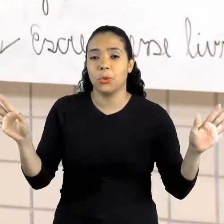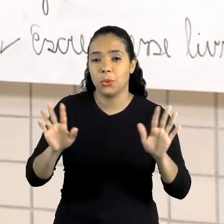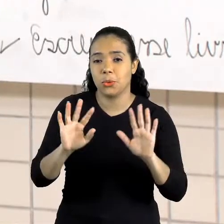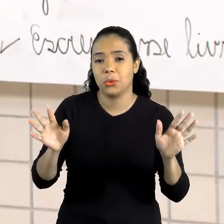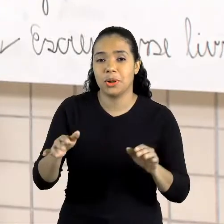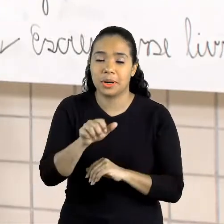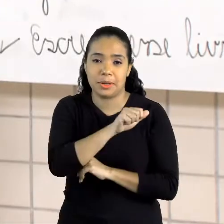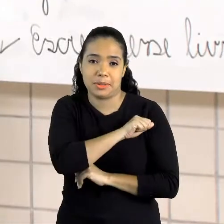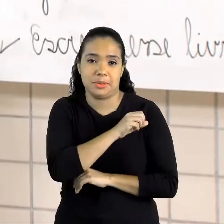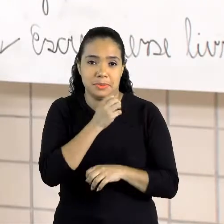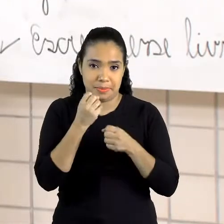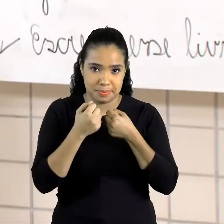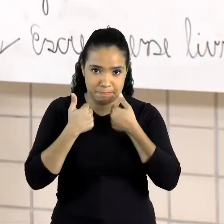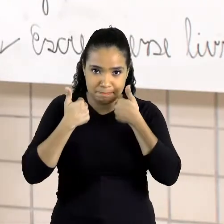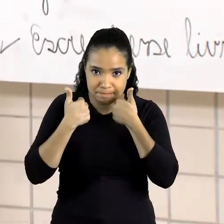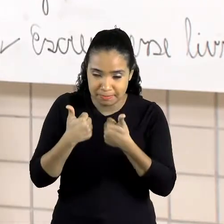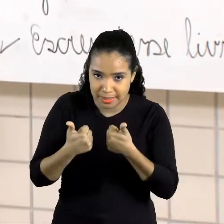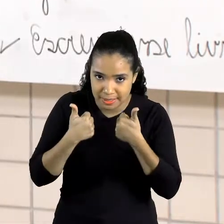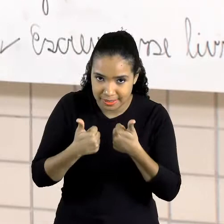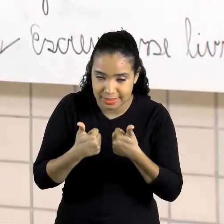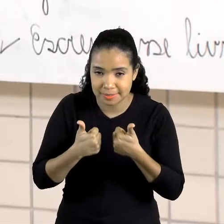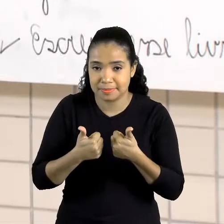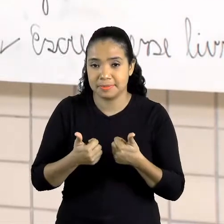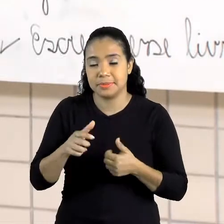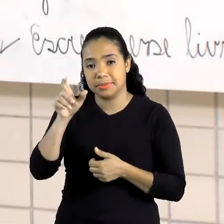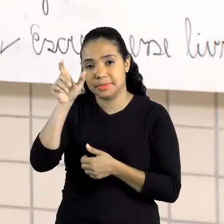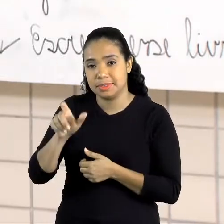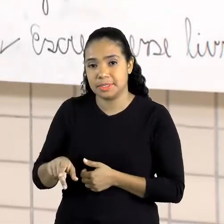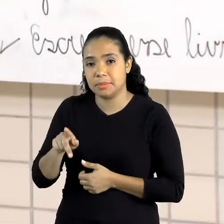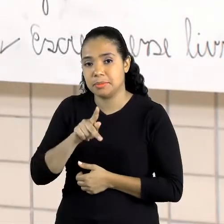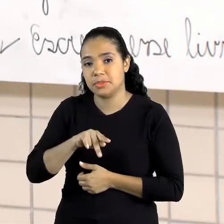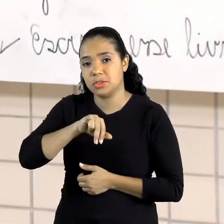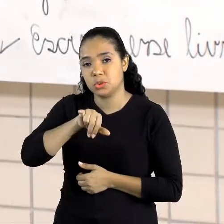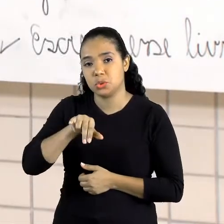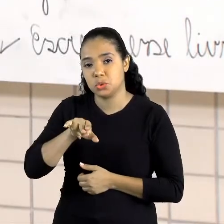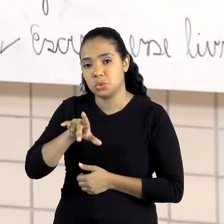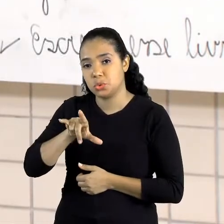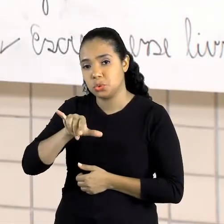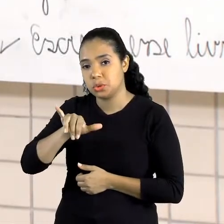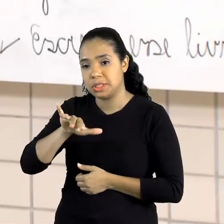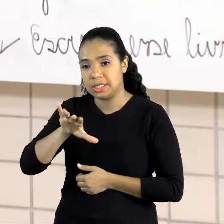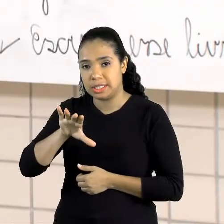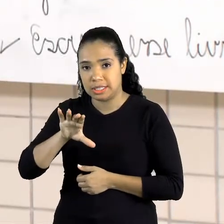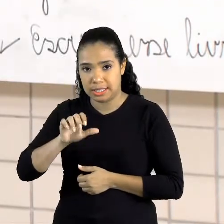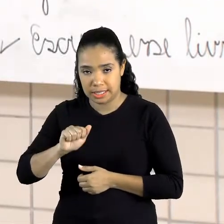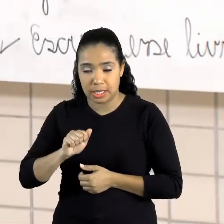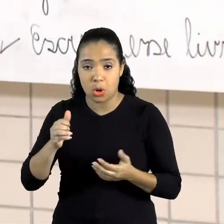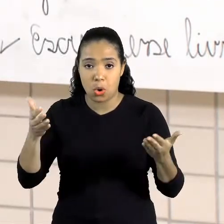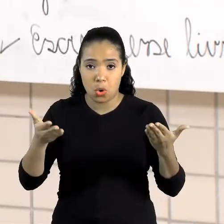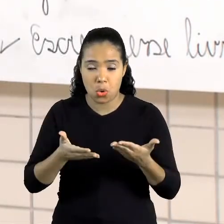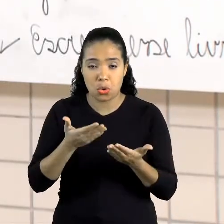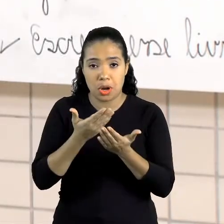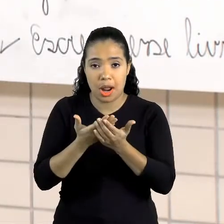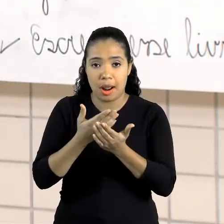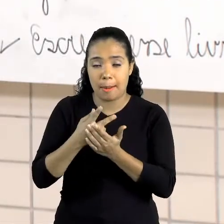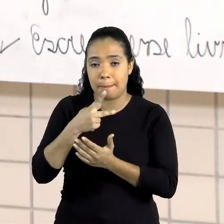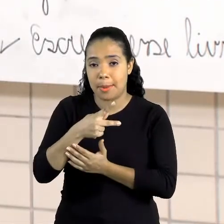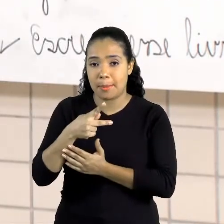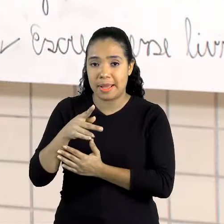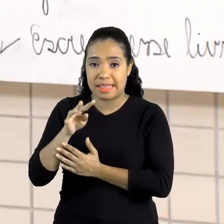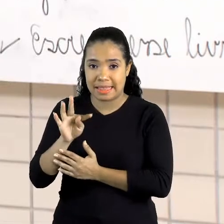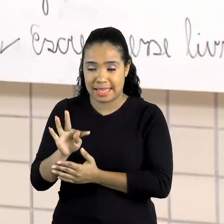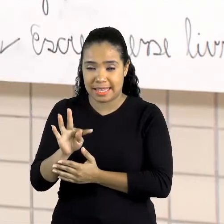Olá, estudantes, tudo bem? Eu sou a professora Júlia Carla. Hoje nossa aula será de PPT.